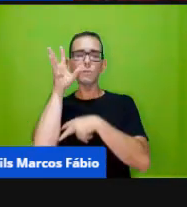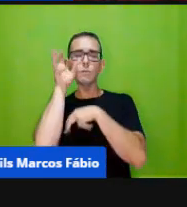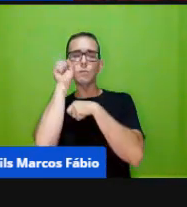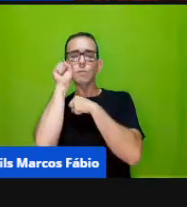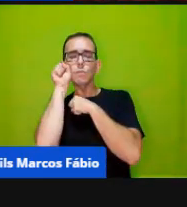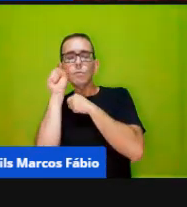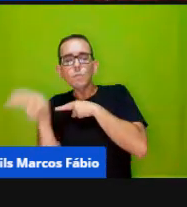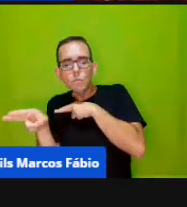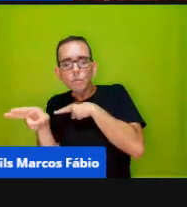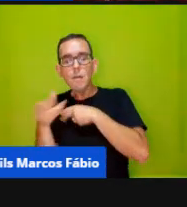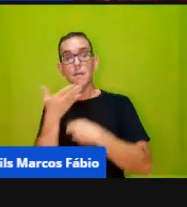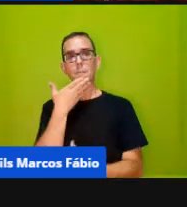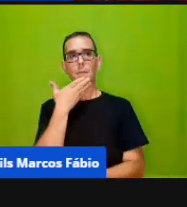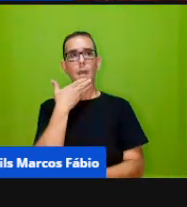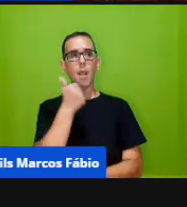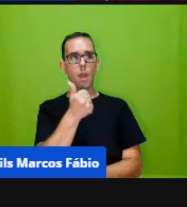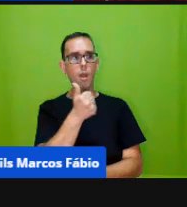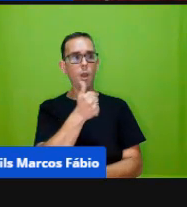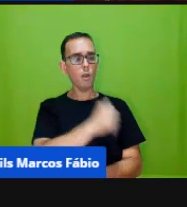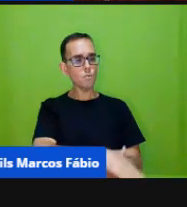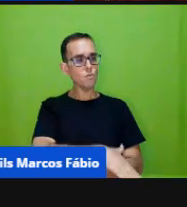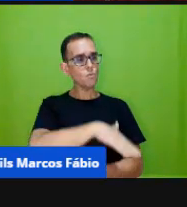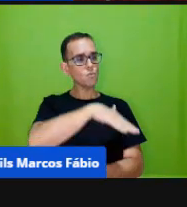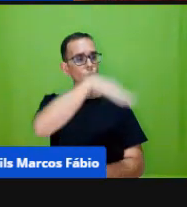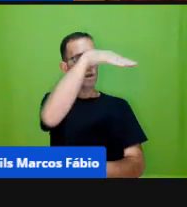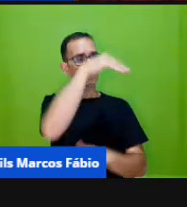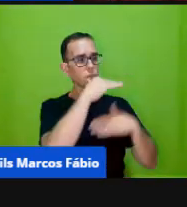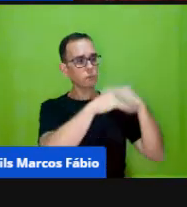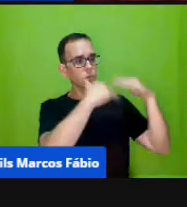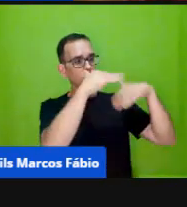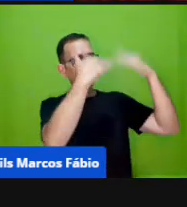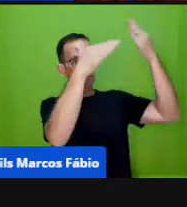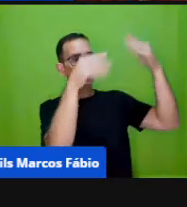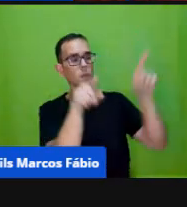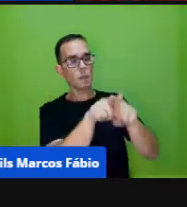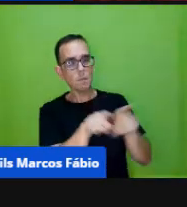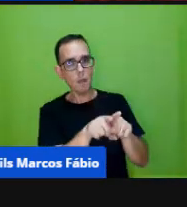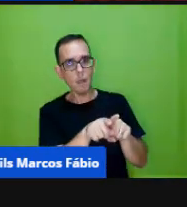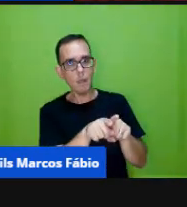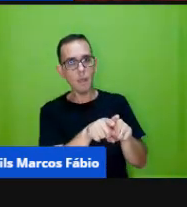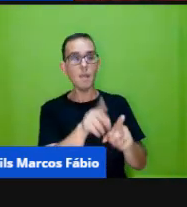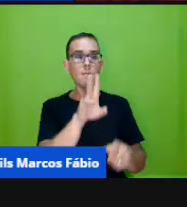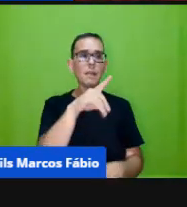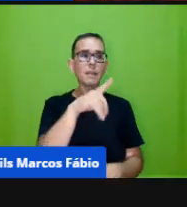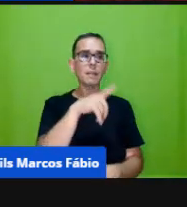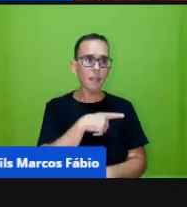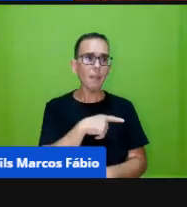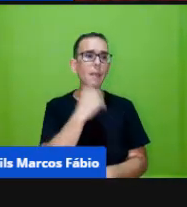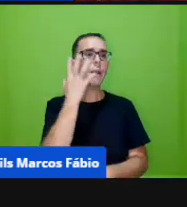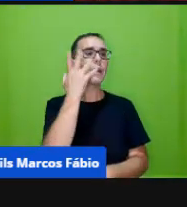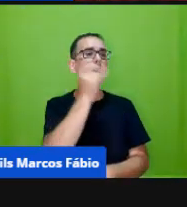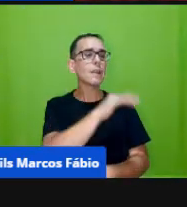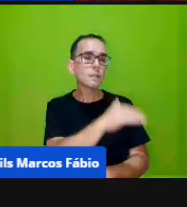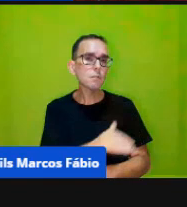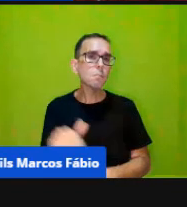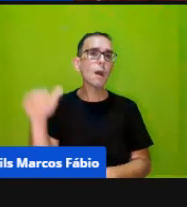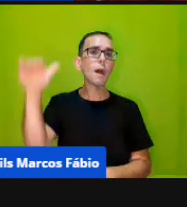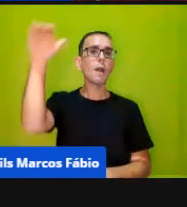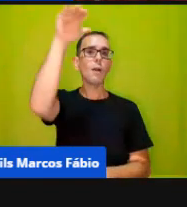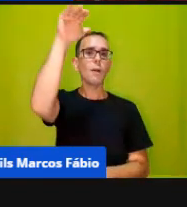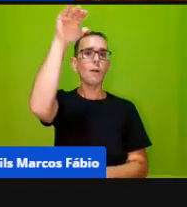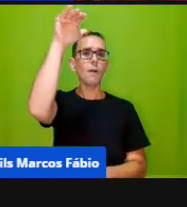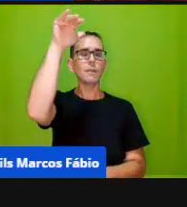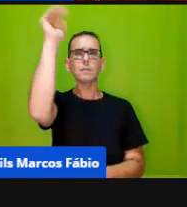ele melhora o crescimento, melhora o desenvolvimento. Nós vamos ter crianças maiores, né? O brasileiro